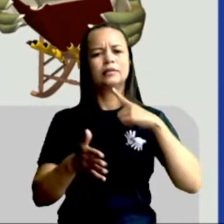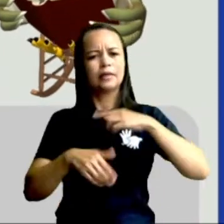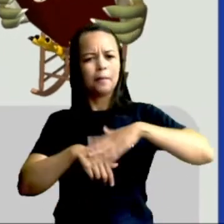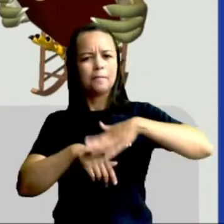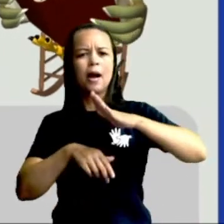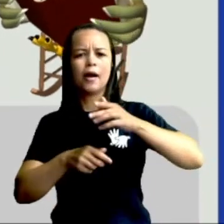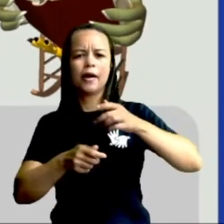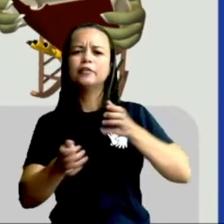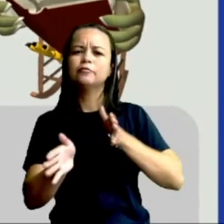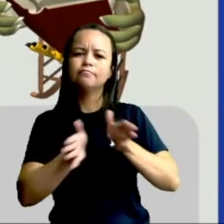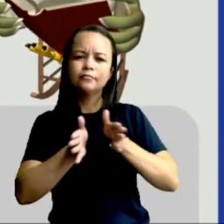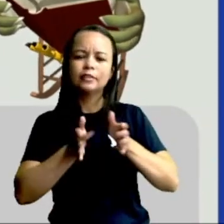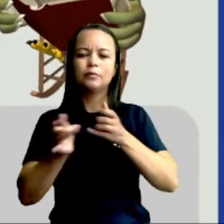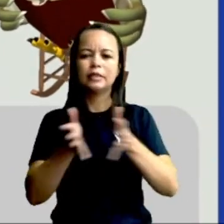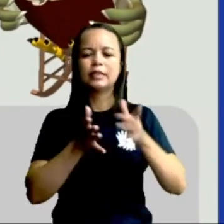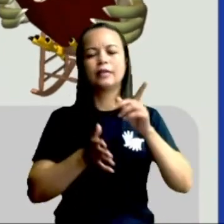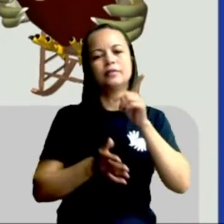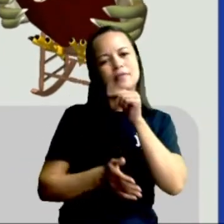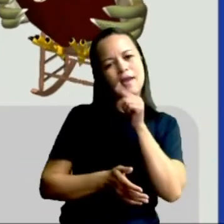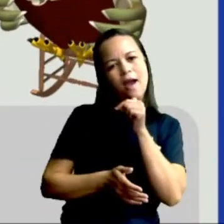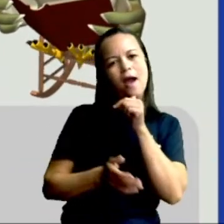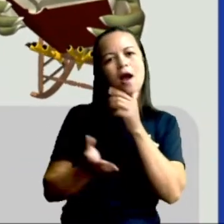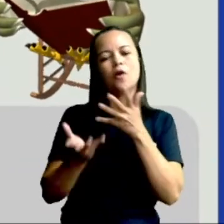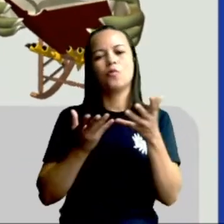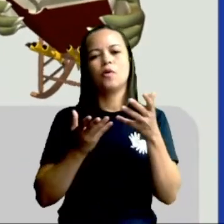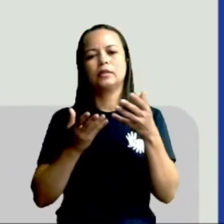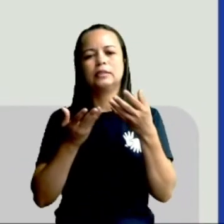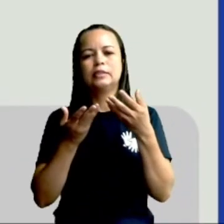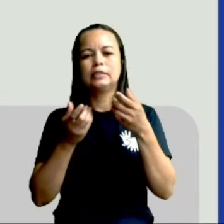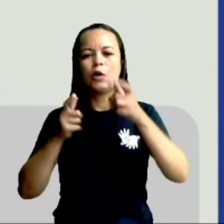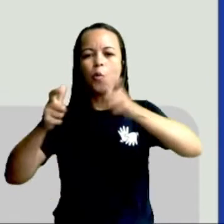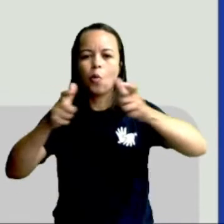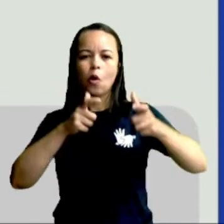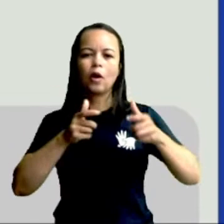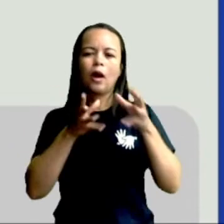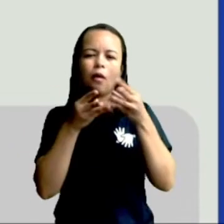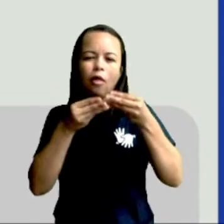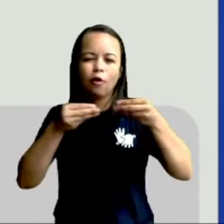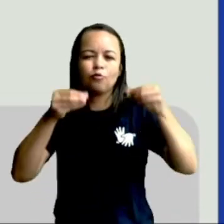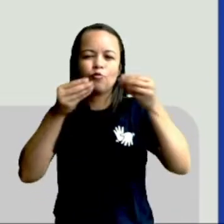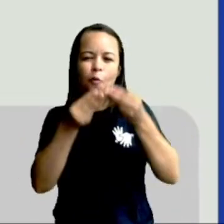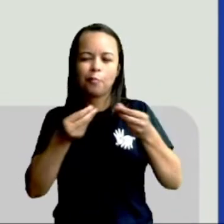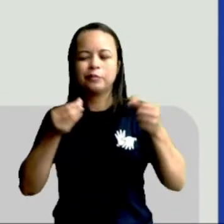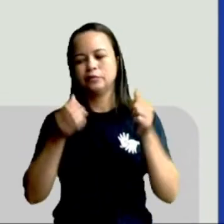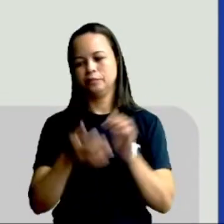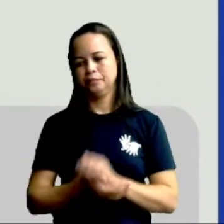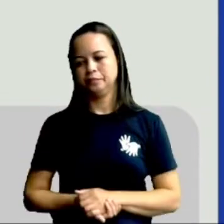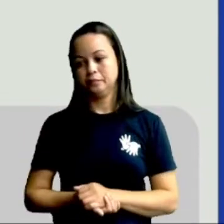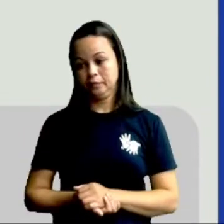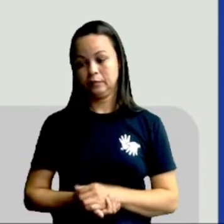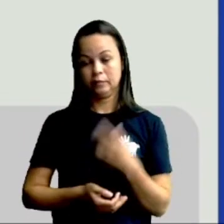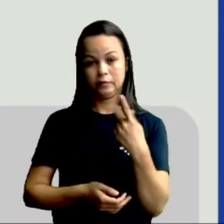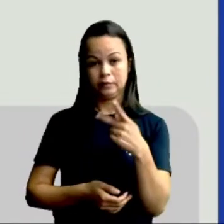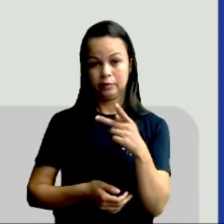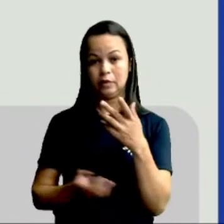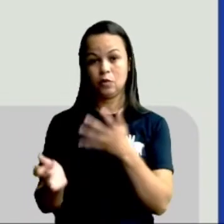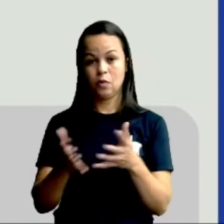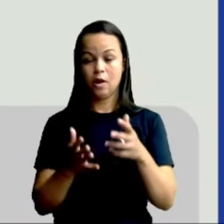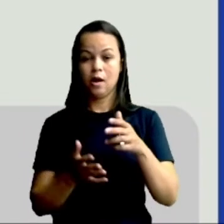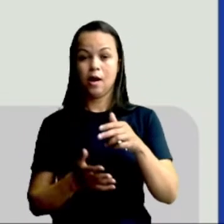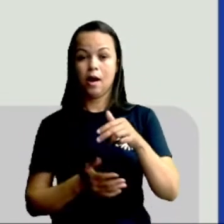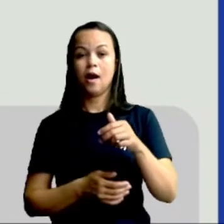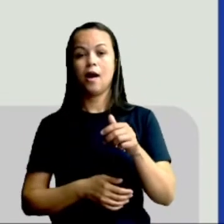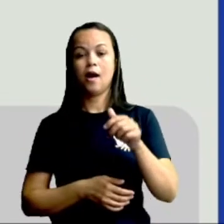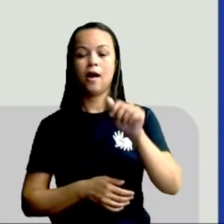acessibilidade de água, de ser uma região mais úmida. Olha aí o Agreste Nordestino. O Agreste é uma zona